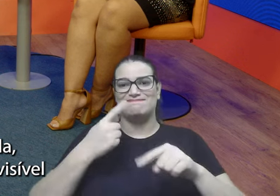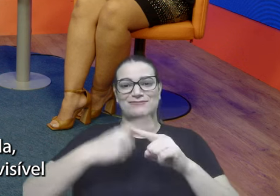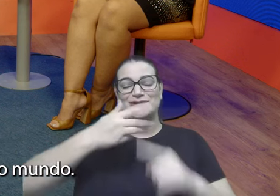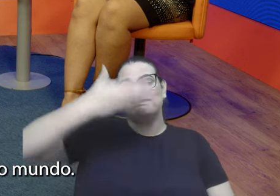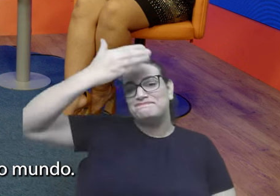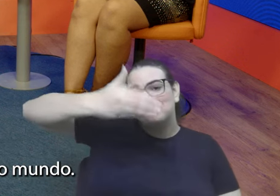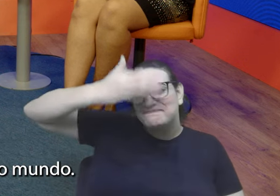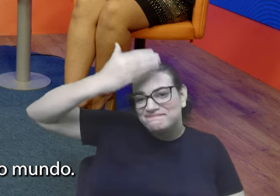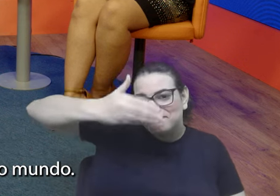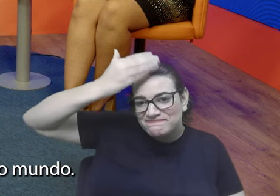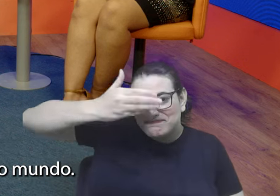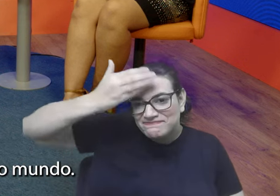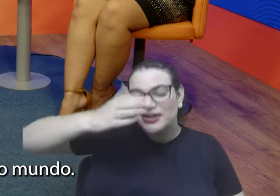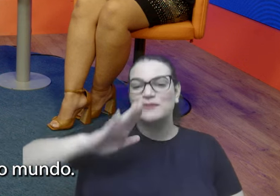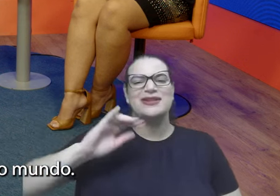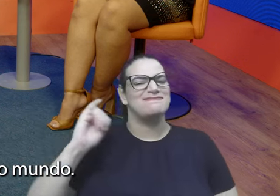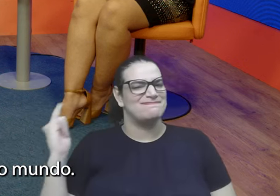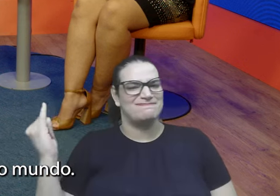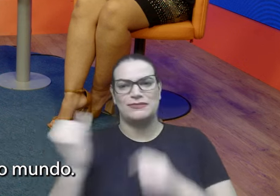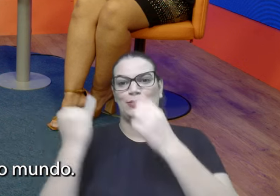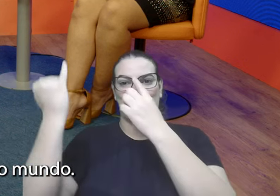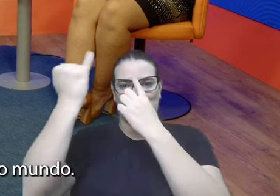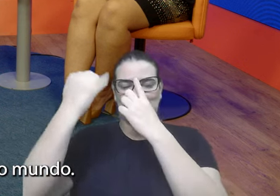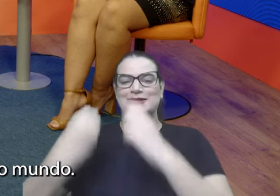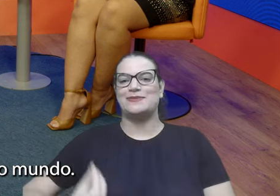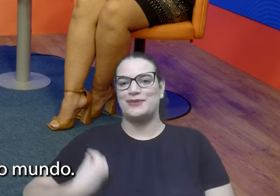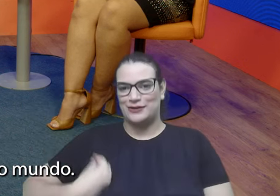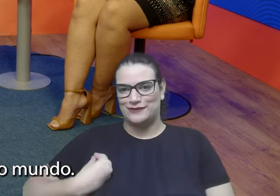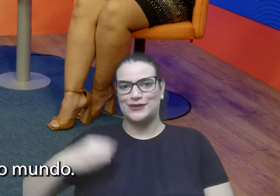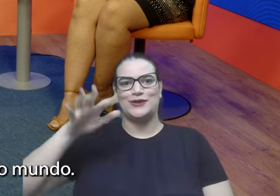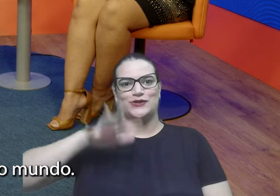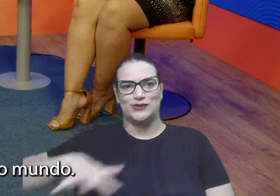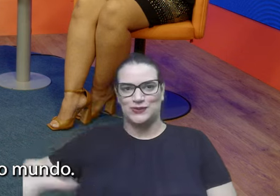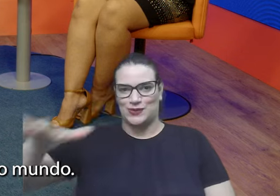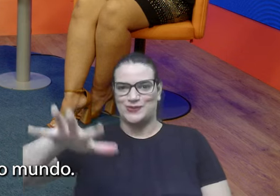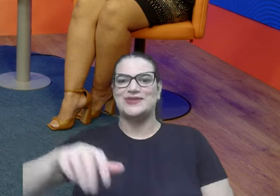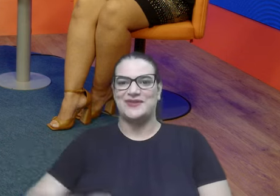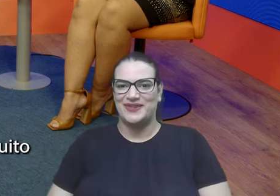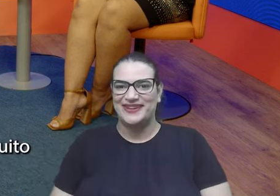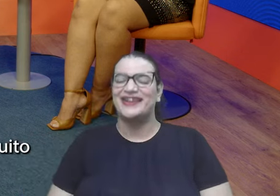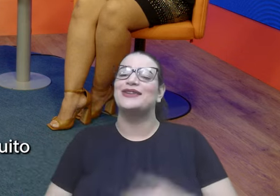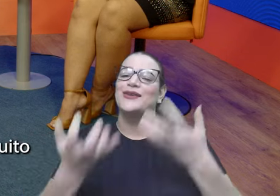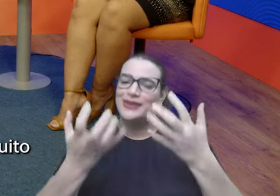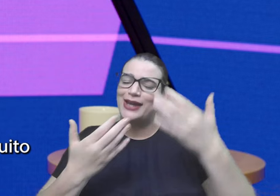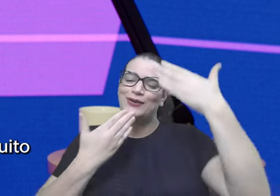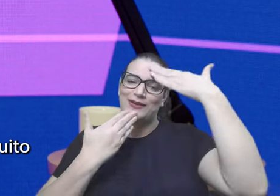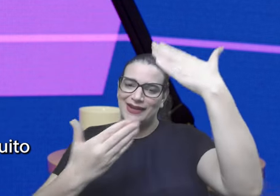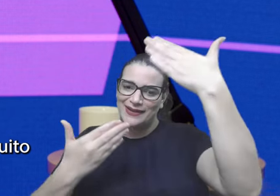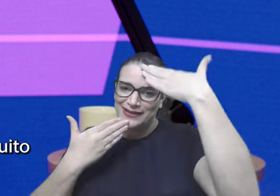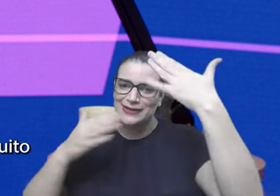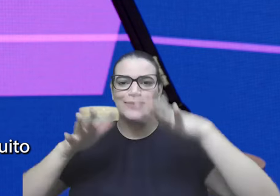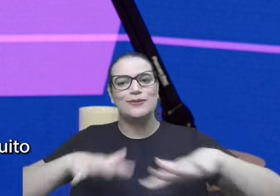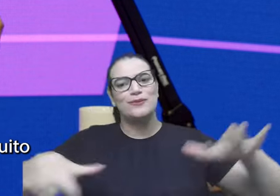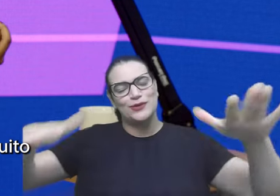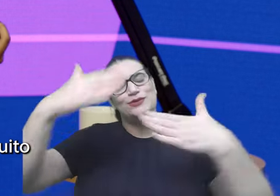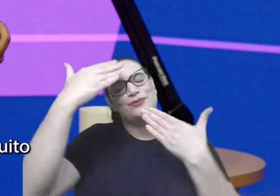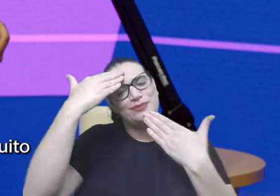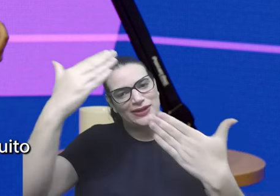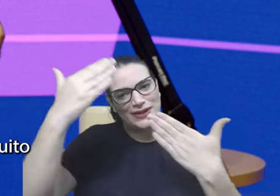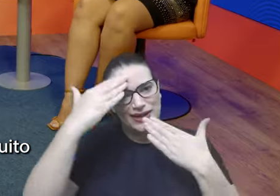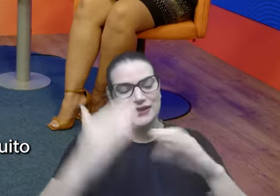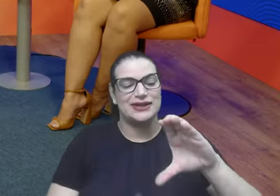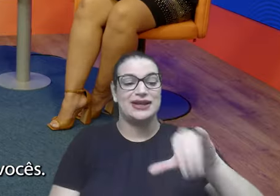é invisível aos olhos mas é essencial para vida de todo mundo então eu quero agradecer muito a presença da